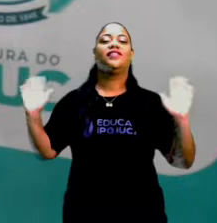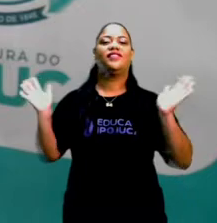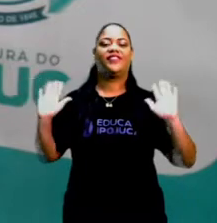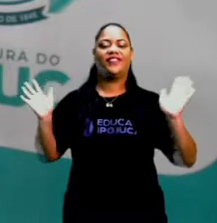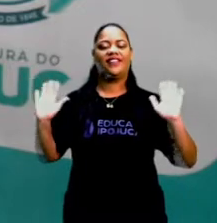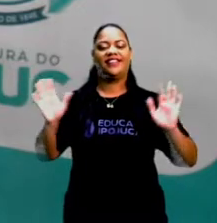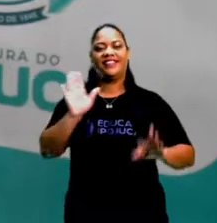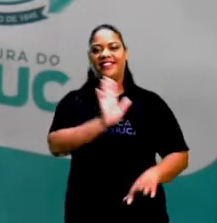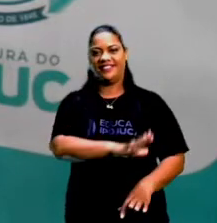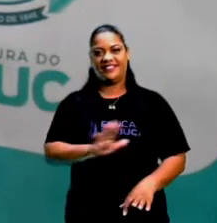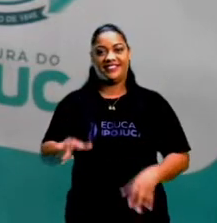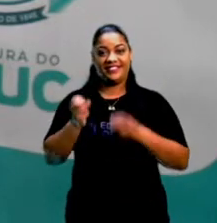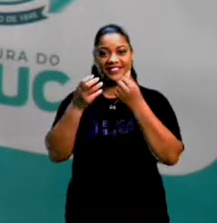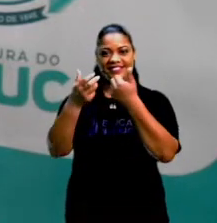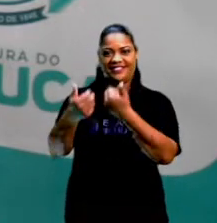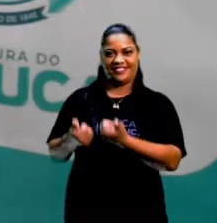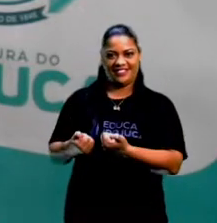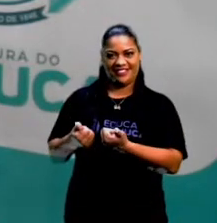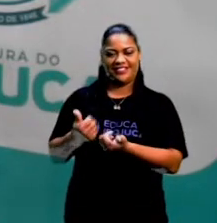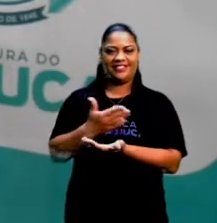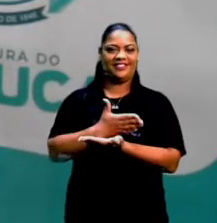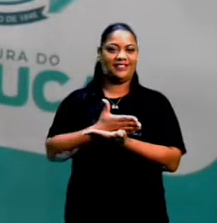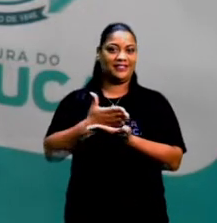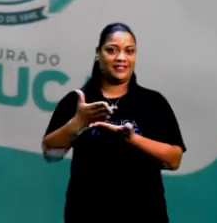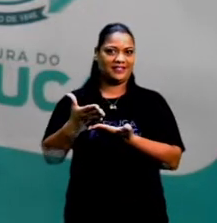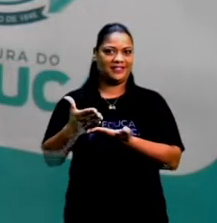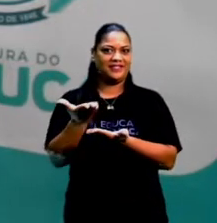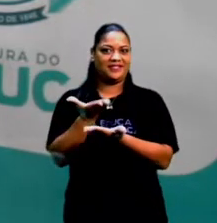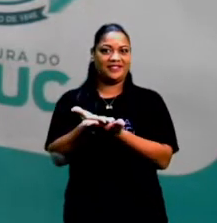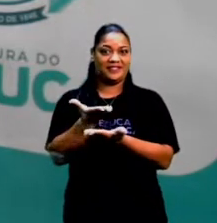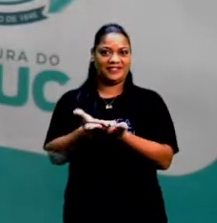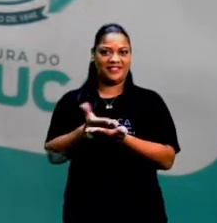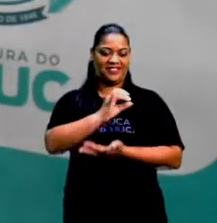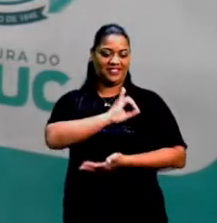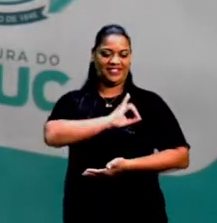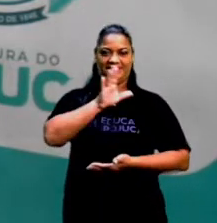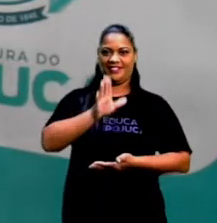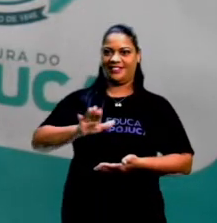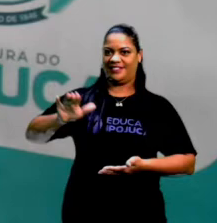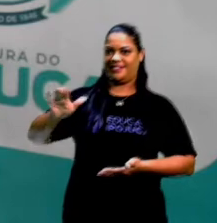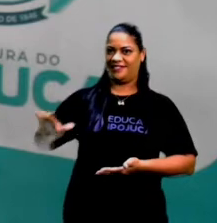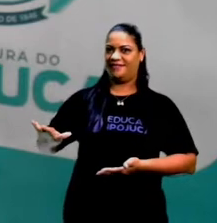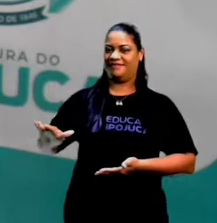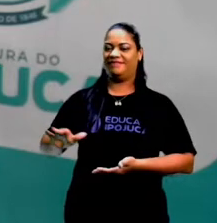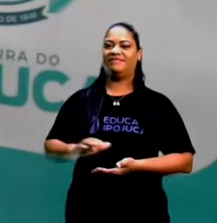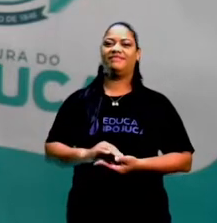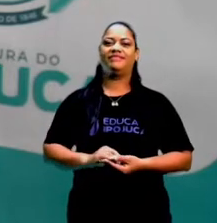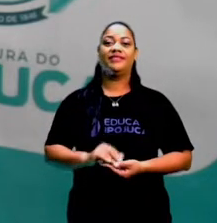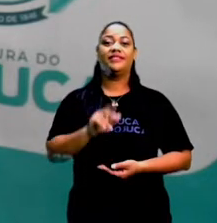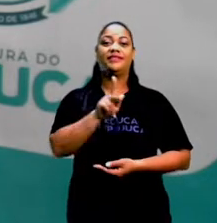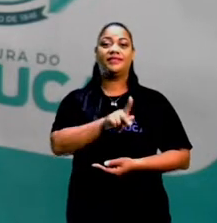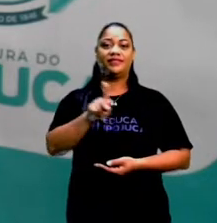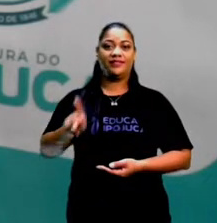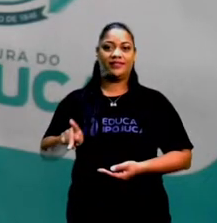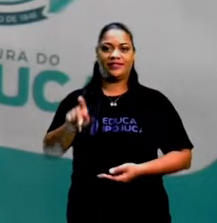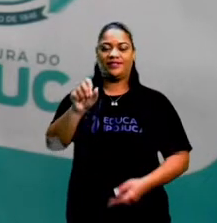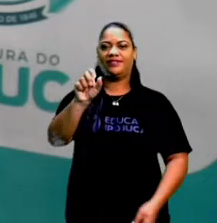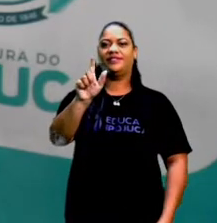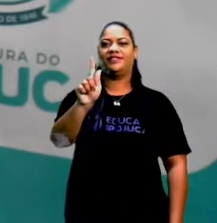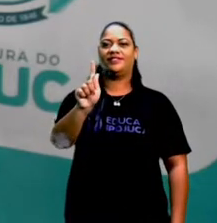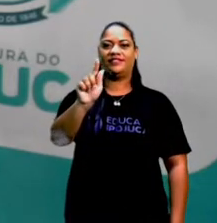Olá, crianças, tudo bem? Estamos começando mais uma aula do projeto Eduque Pojuca. Aqui quem fala é a tia